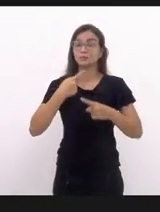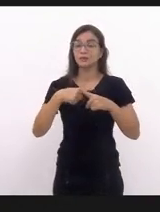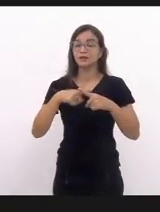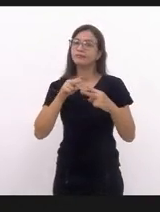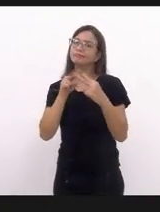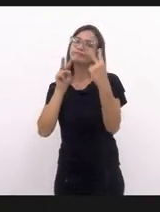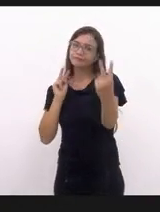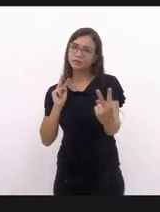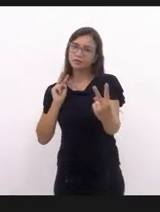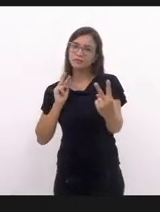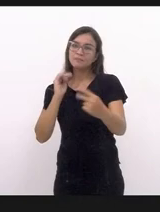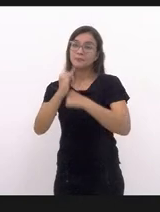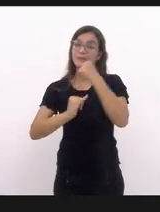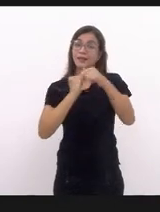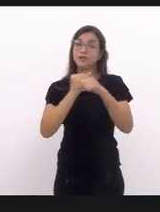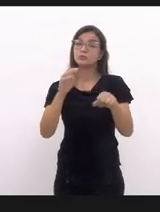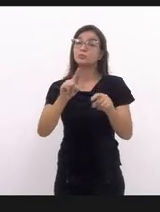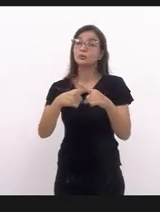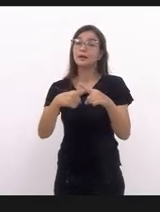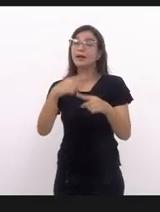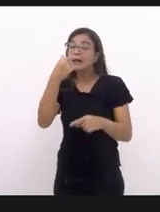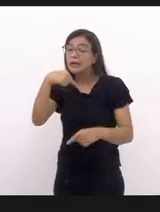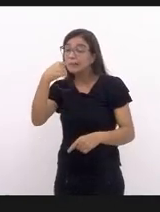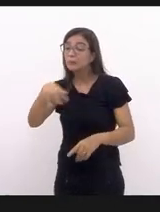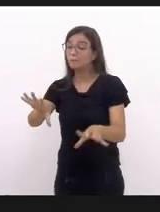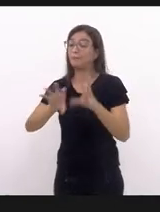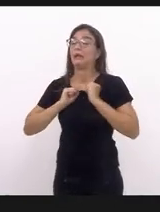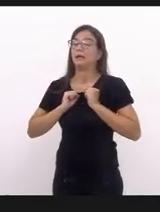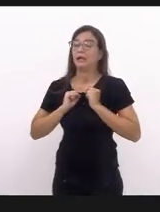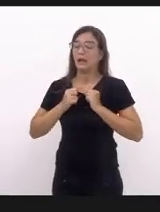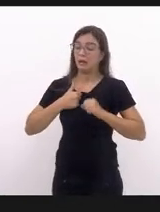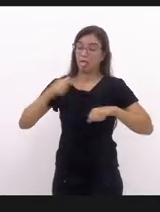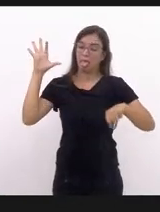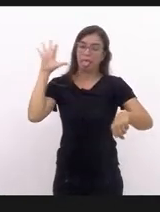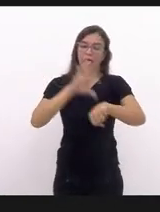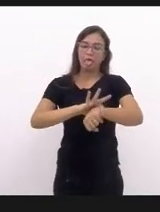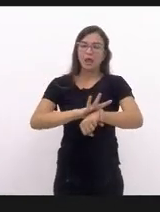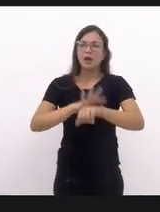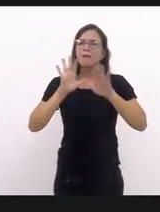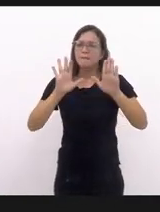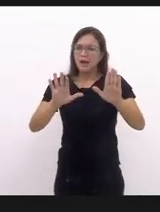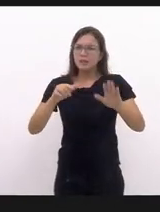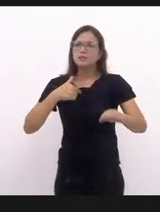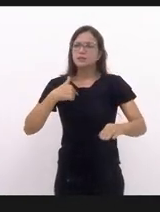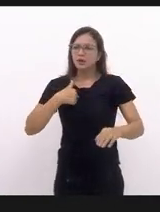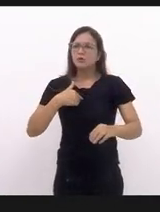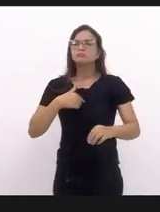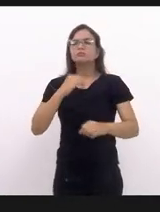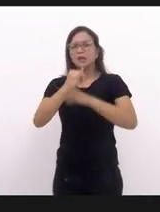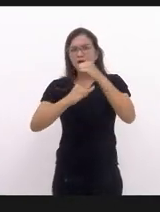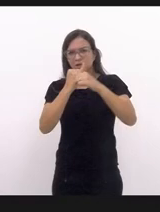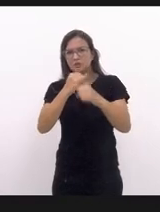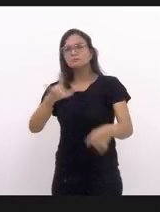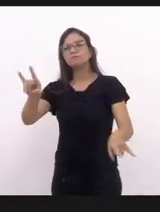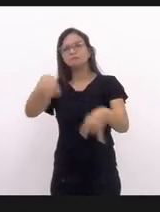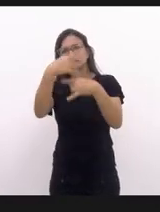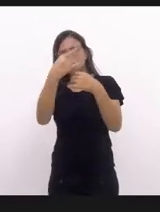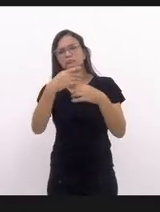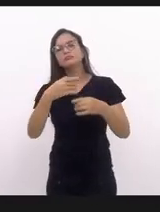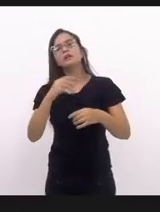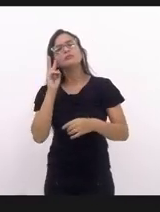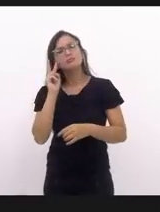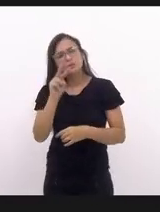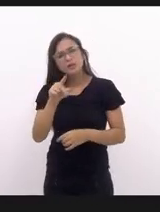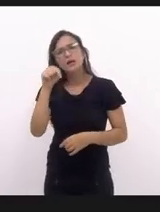infelizmente peguei essa gripe né Hoje fiquei mal mas não poderia me importar nesse momento maravilhoso que essa casa de